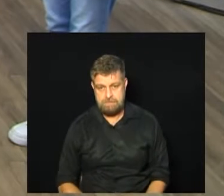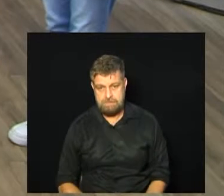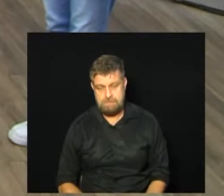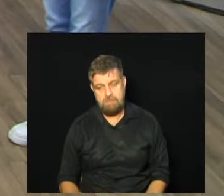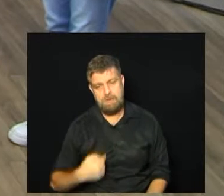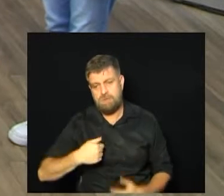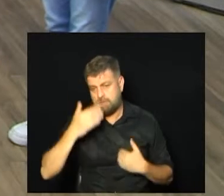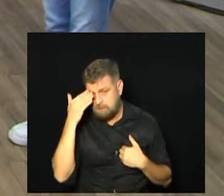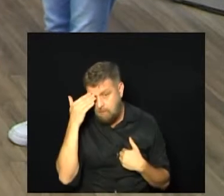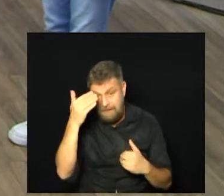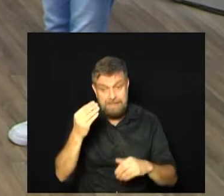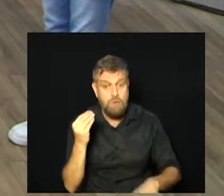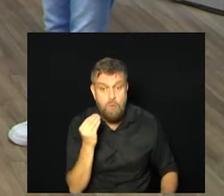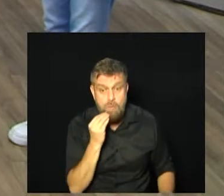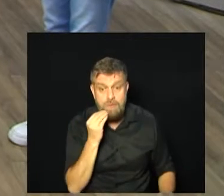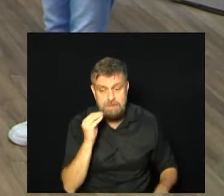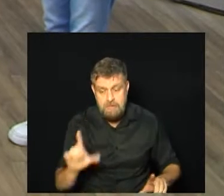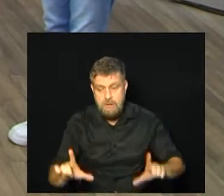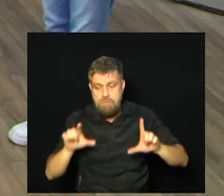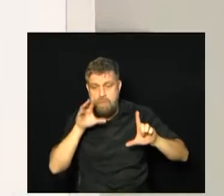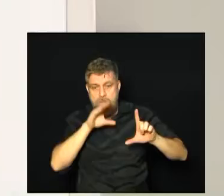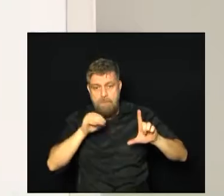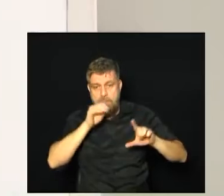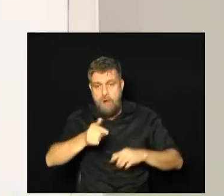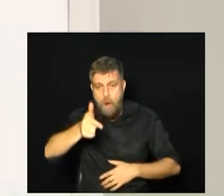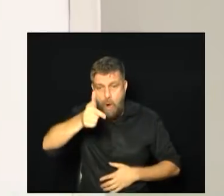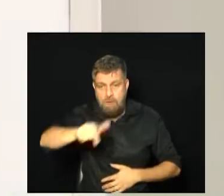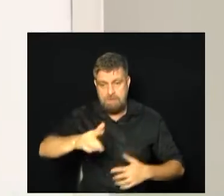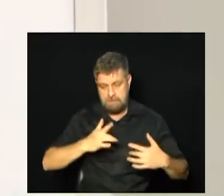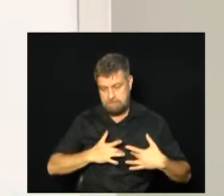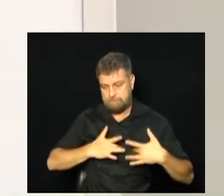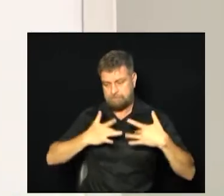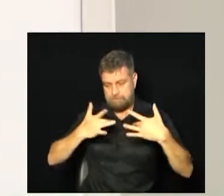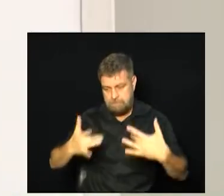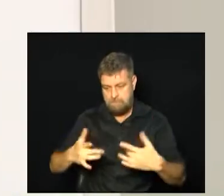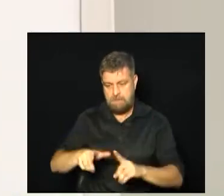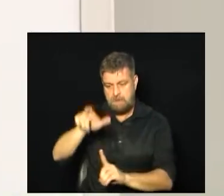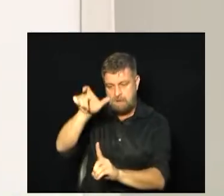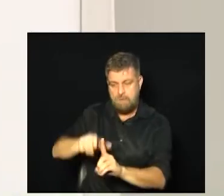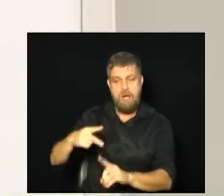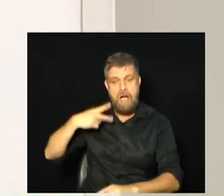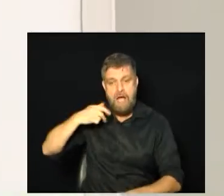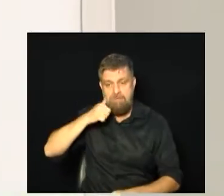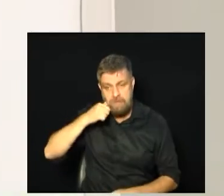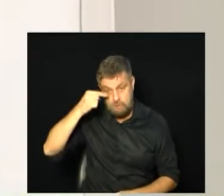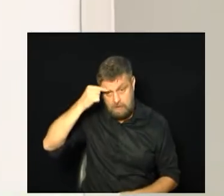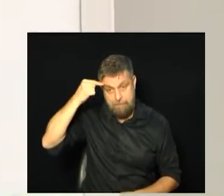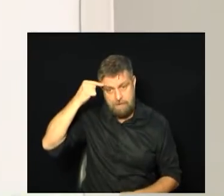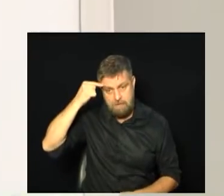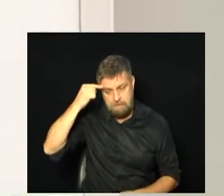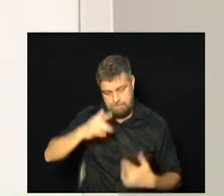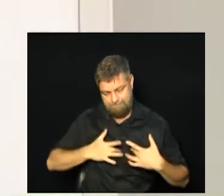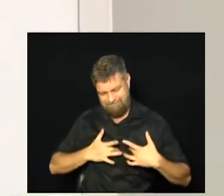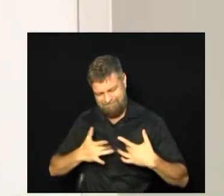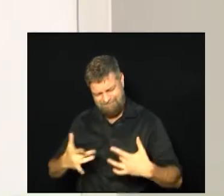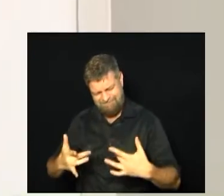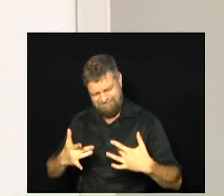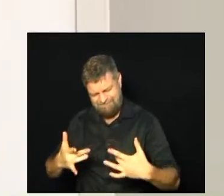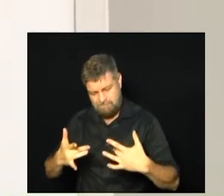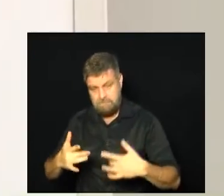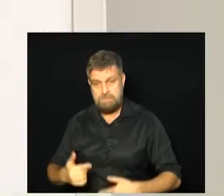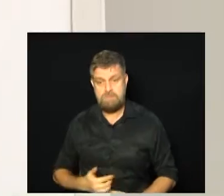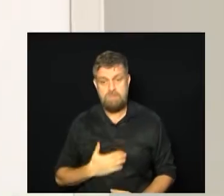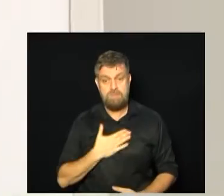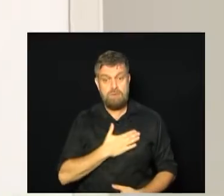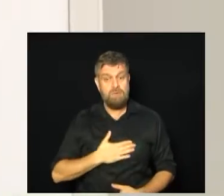Eu agradeço a oportunidade, né? Mais uma vez me solidarizo com a vereadora Paula Miguel. E gostaria muito de